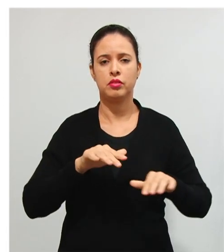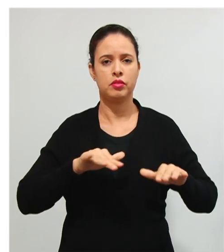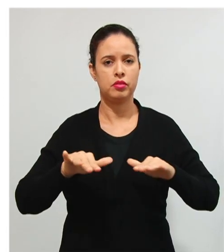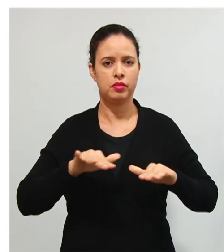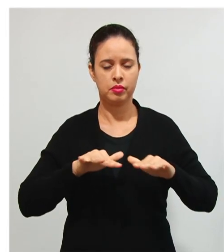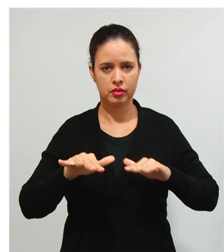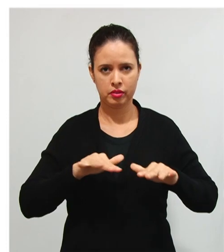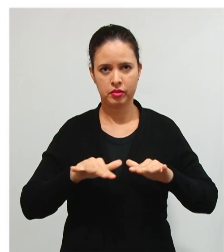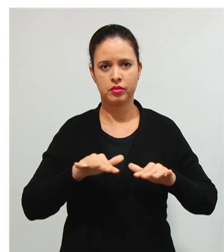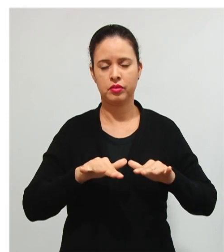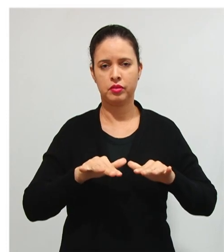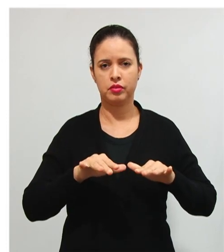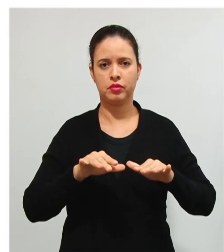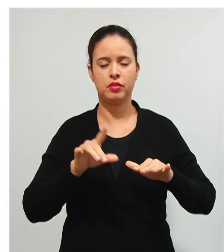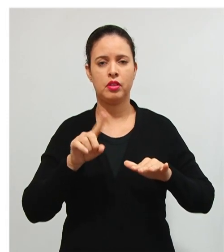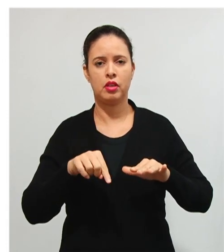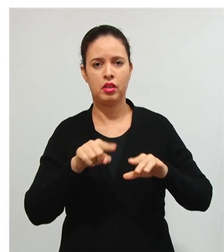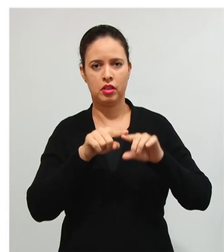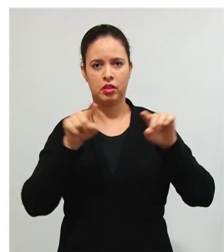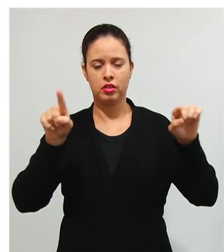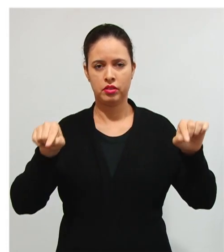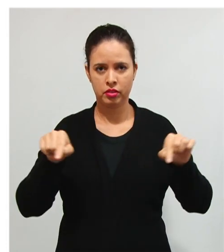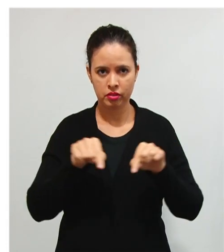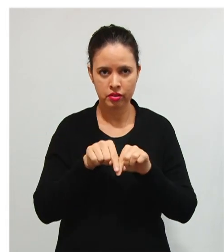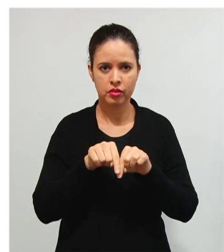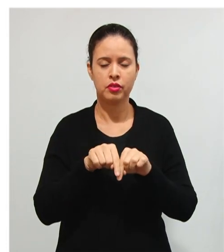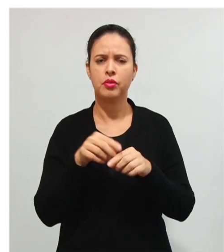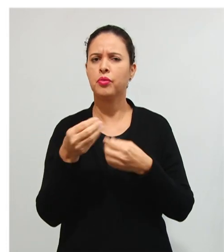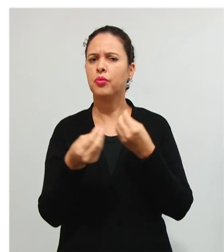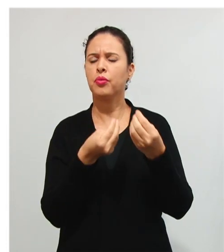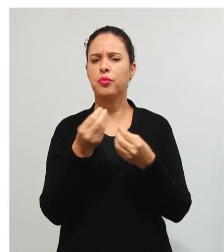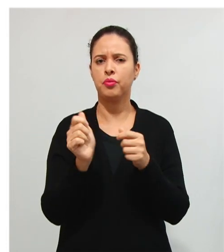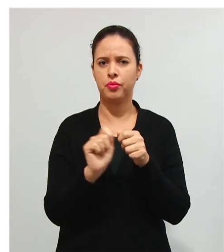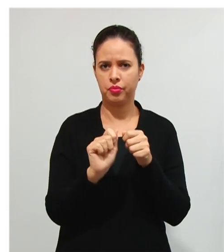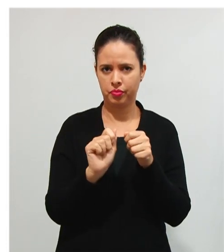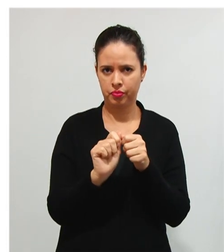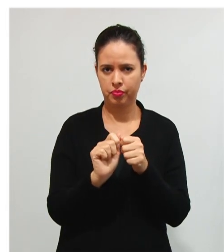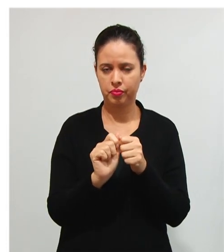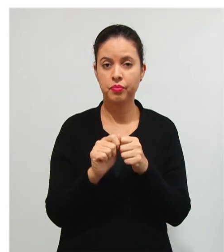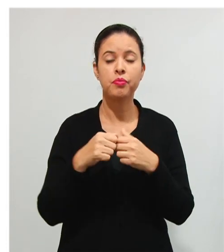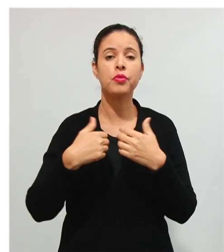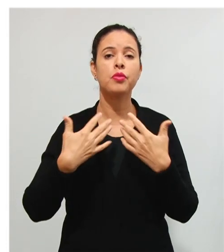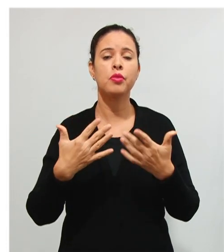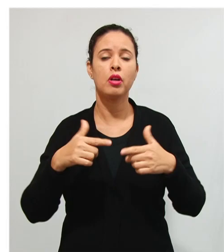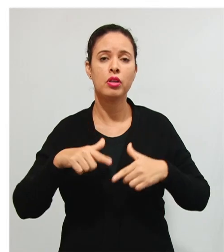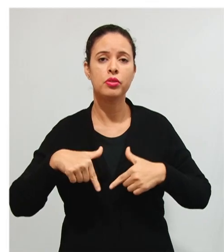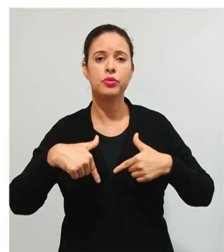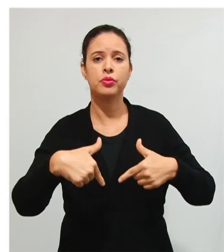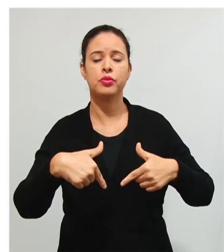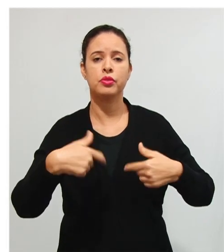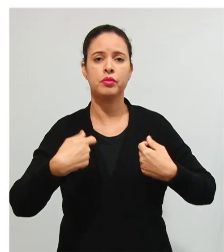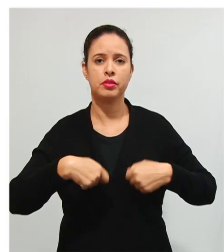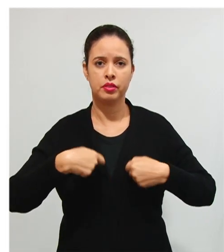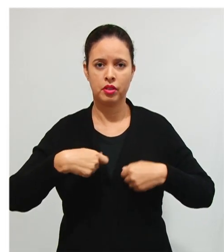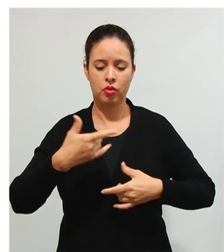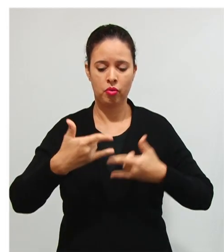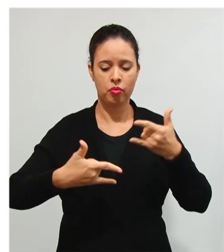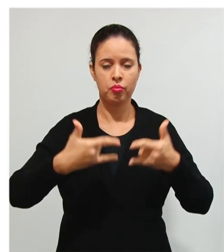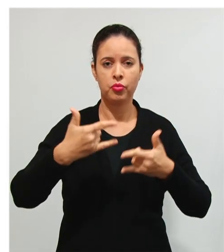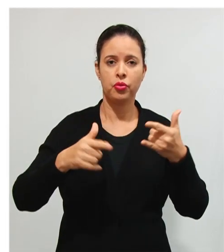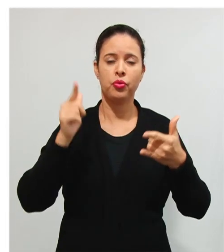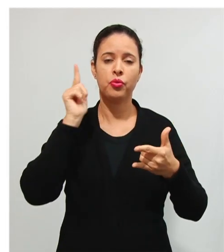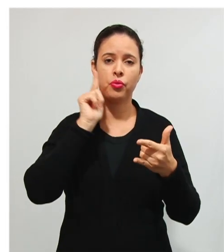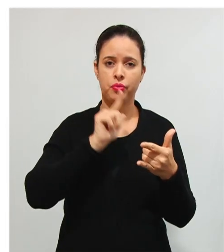movimento retangular. Como que eu vou fazer isso? Quais são as ações necessárias para que esse robô haja